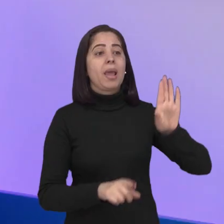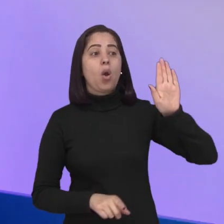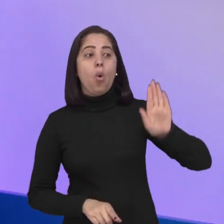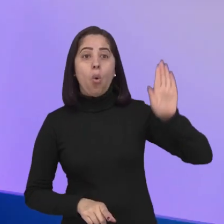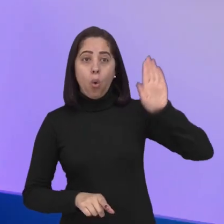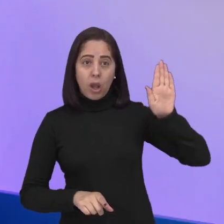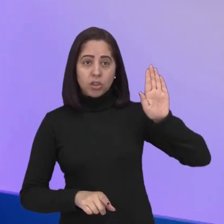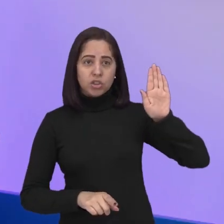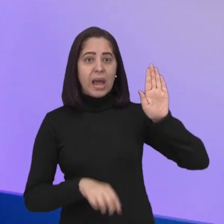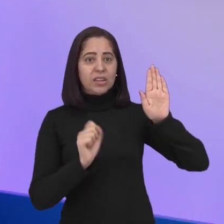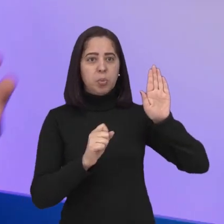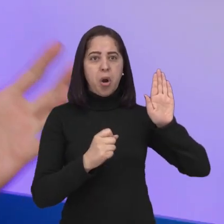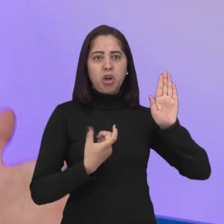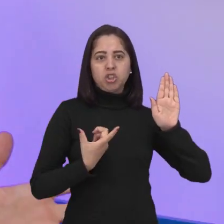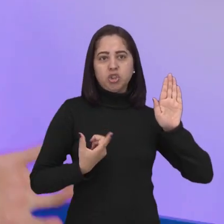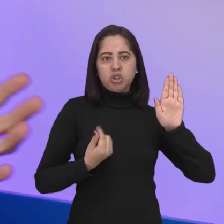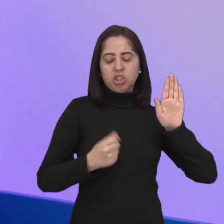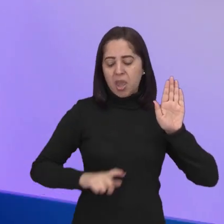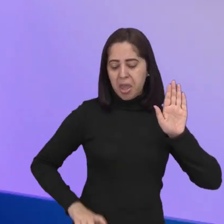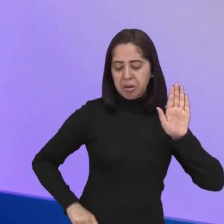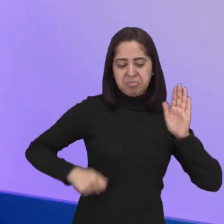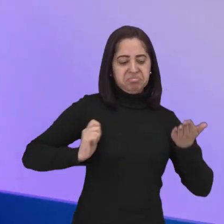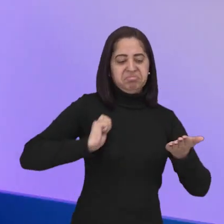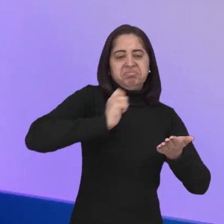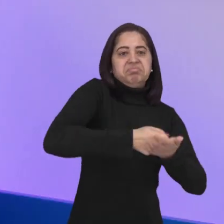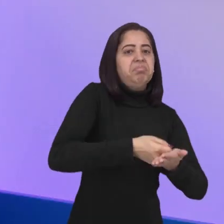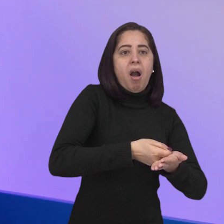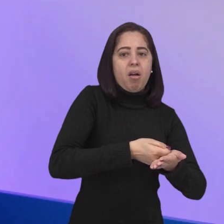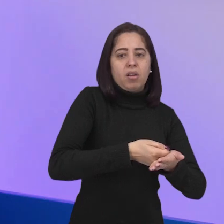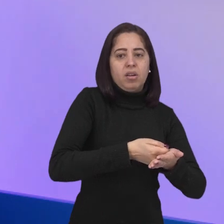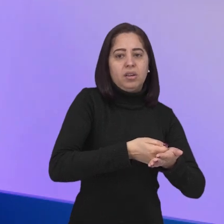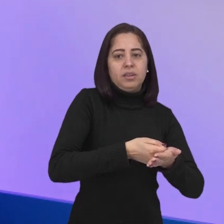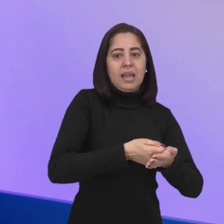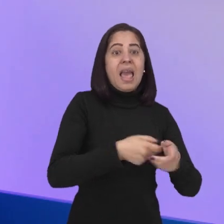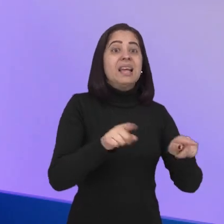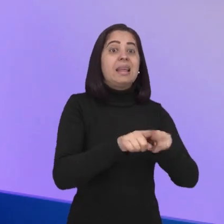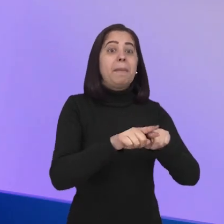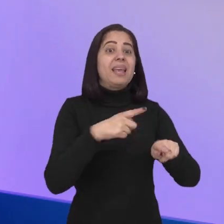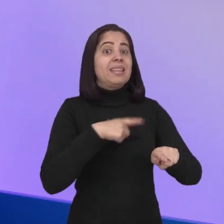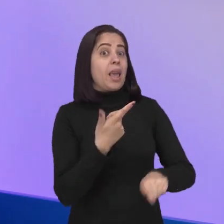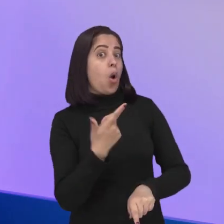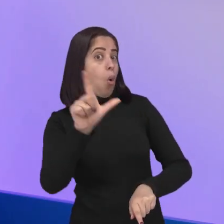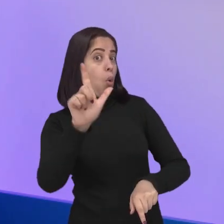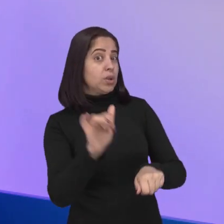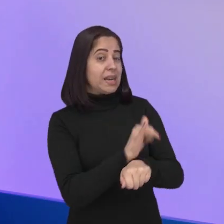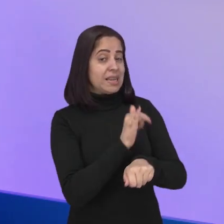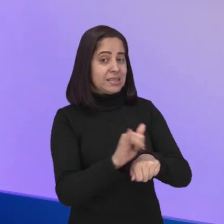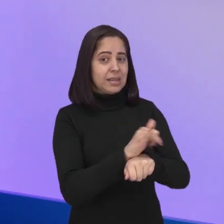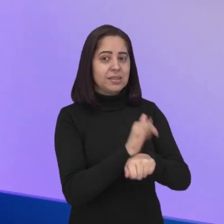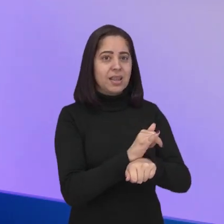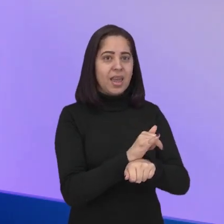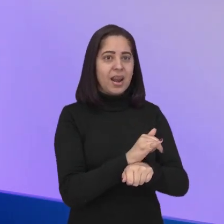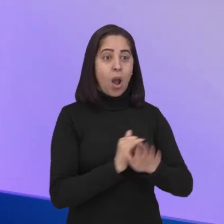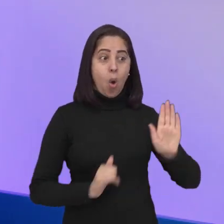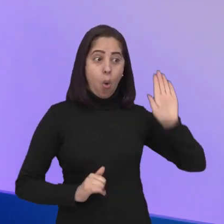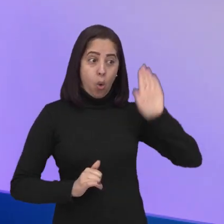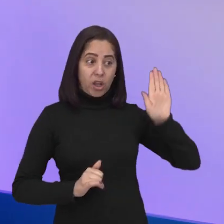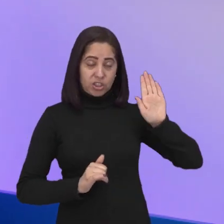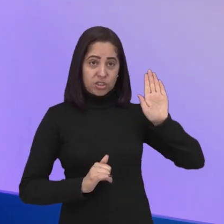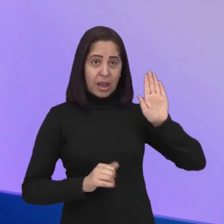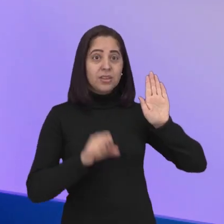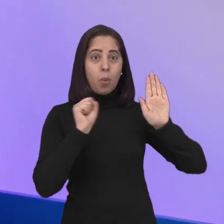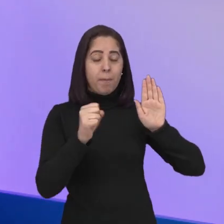autofinanciar dentro desse limite de 10% da sua renda do ano anterior. Existem outras fontes também que o candidato ele pode fazer um empréstimo